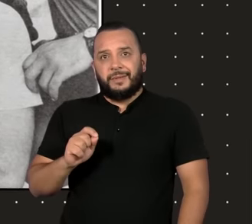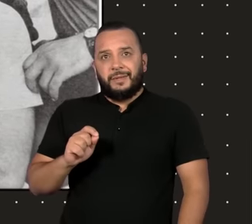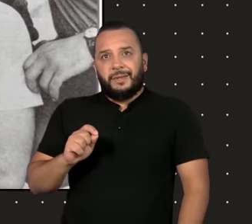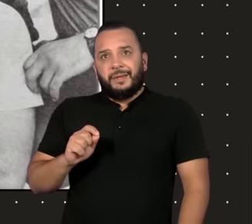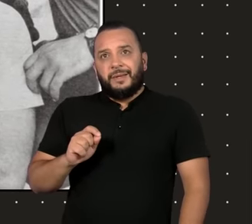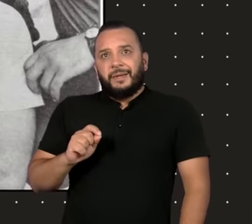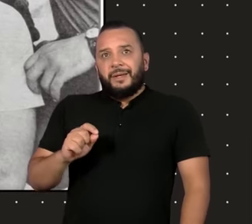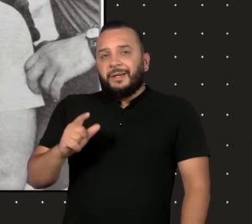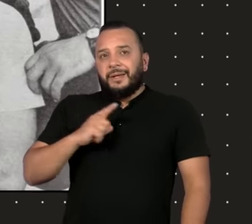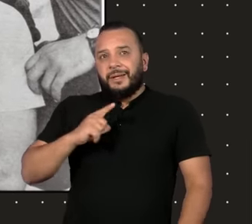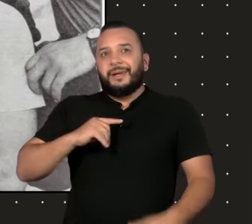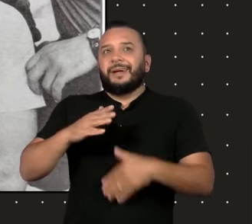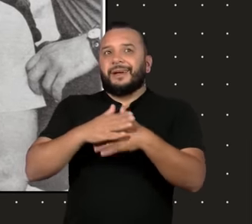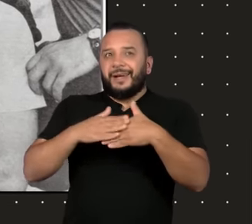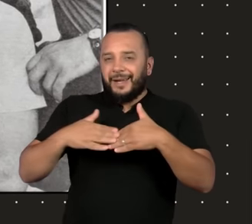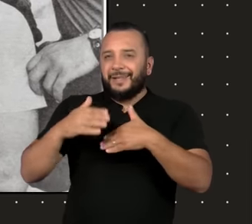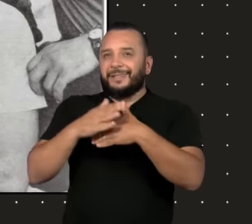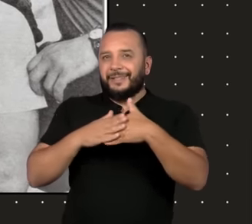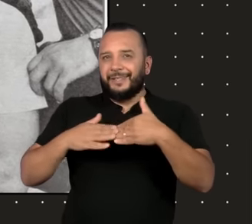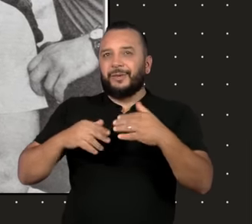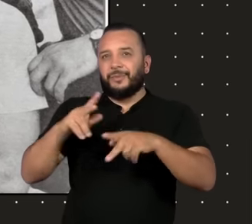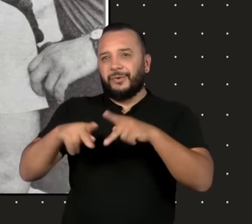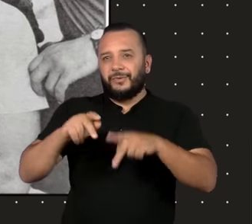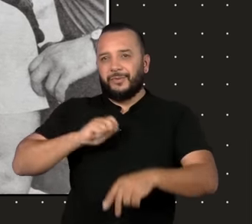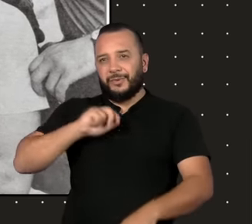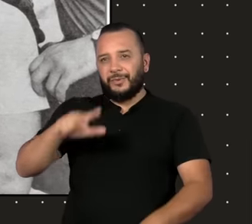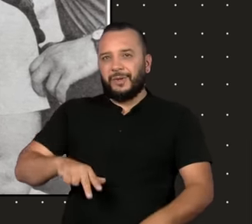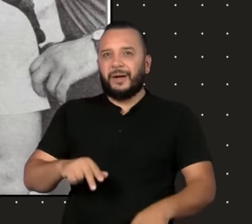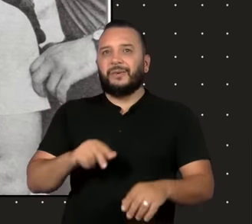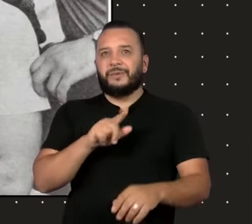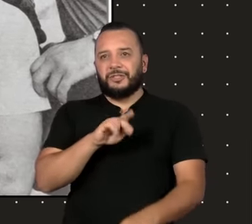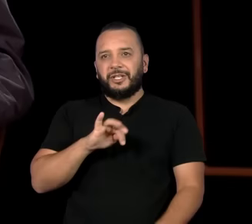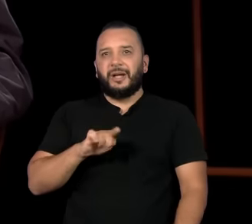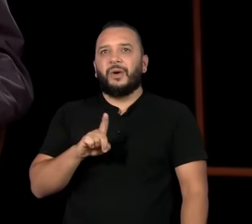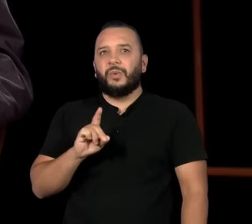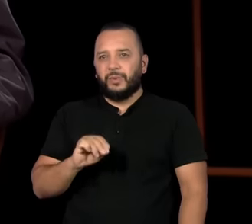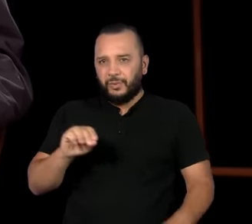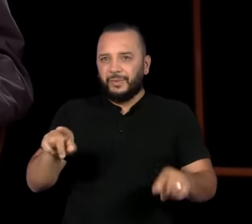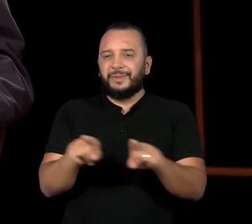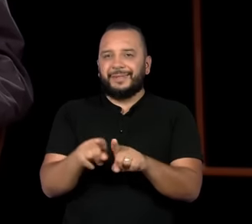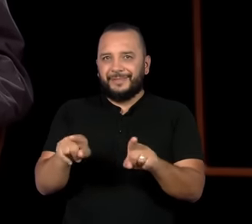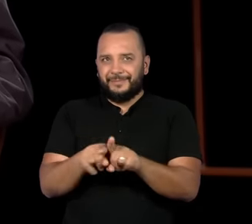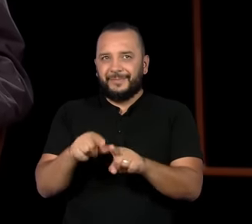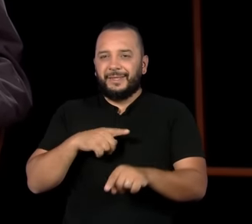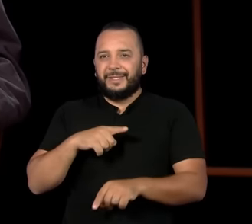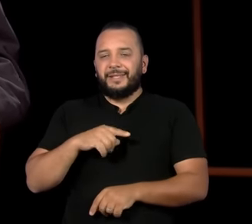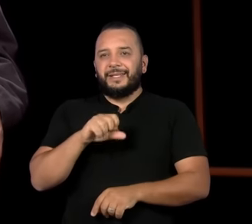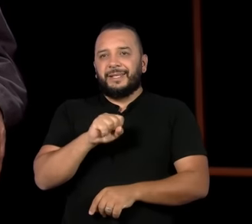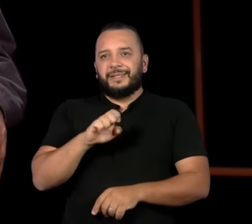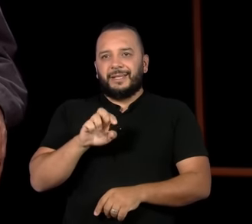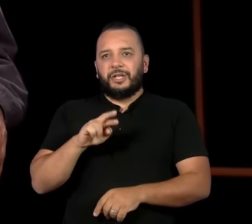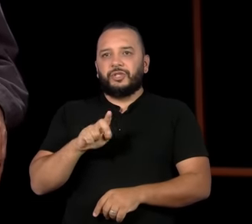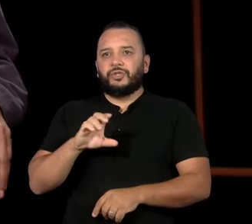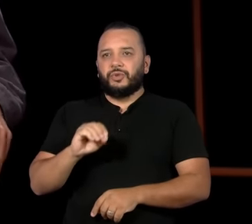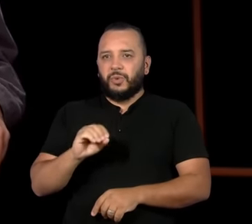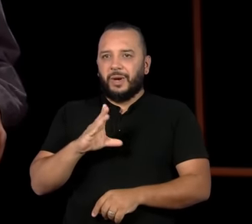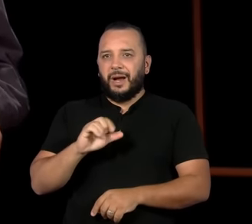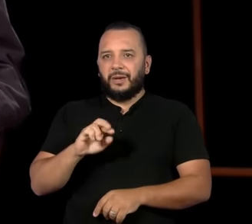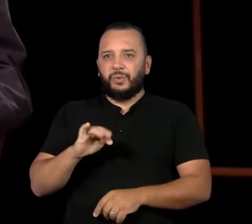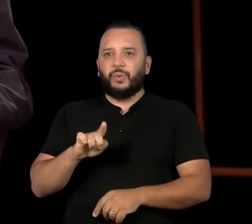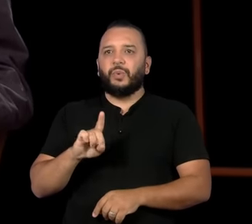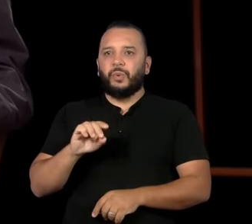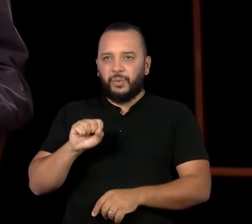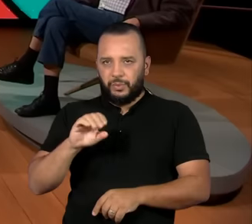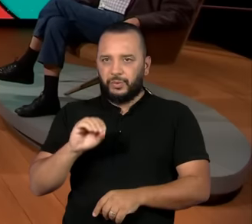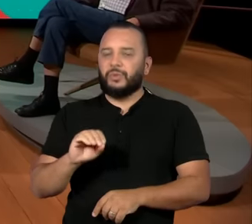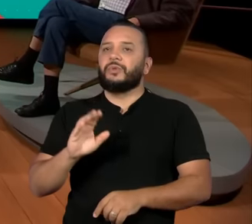foi recebido com muito carinho pelos portugueses, e o Geraldo Vietri e o Sérgio Cardoso, ambos, ganharam